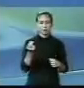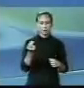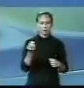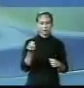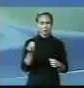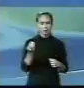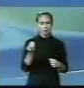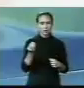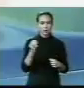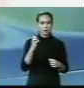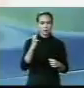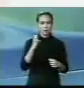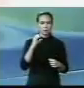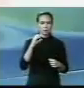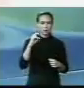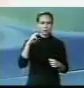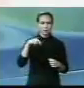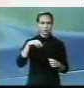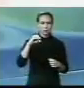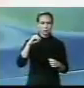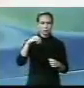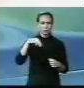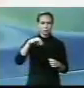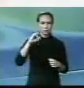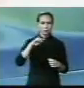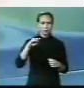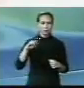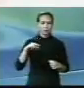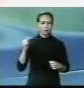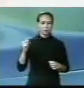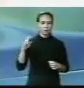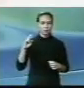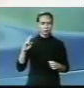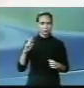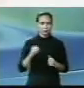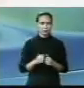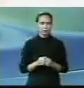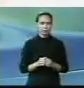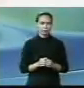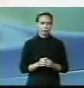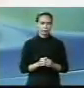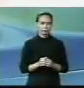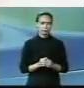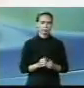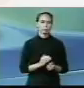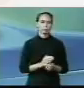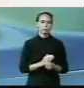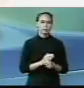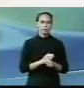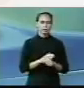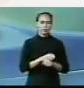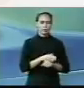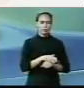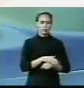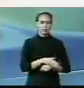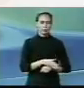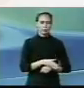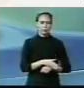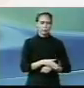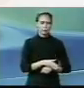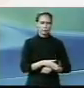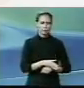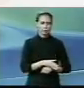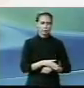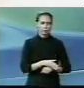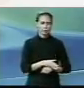com a internet. E o outro fator é o acesso a conteúdos, né, inseguros. Você vai bloquear, o